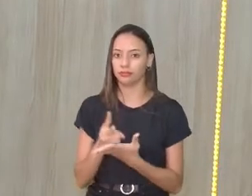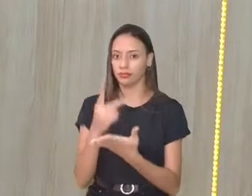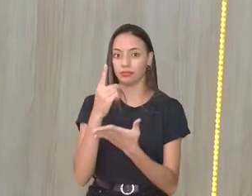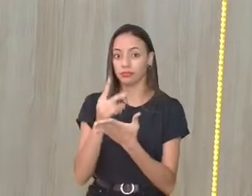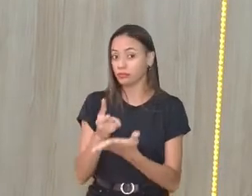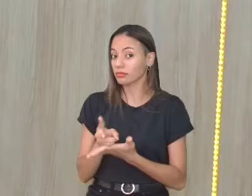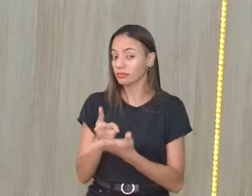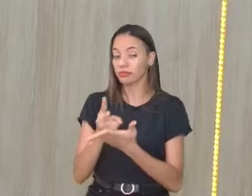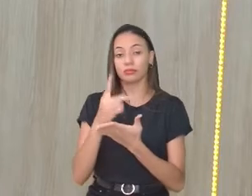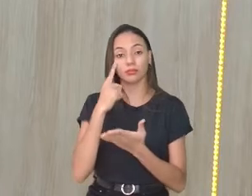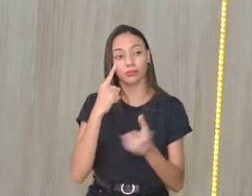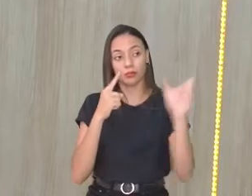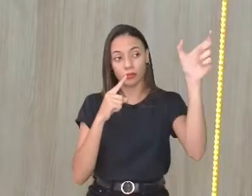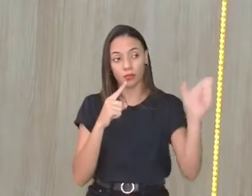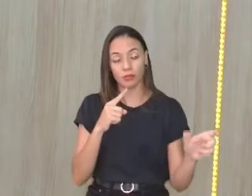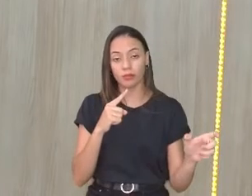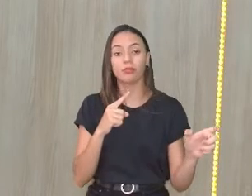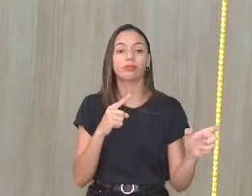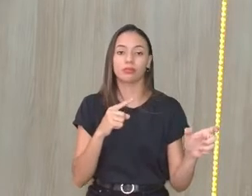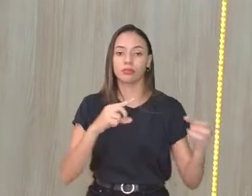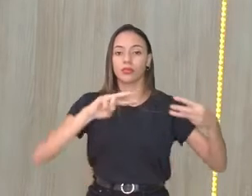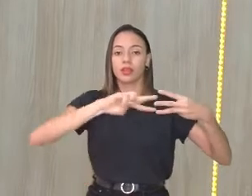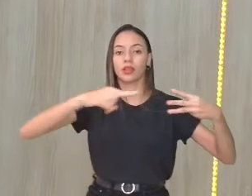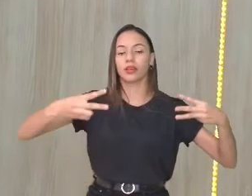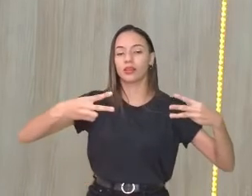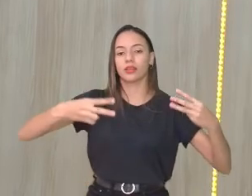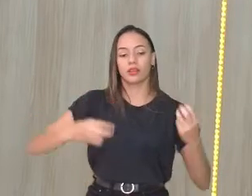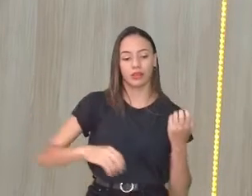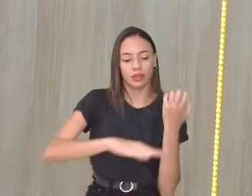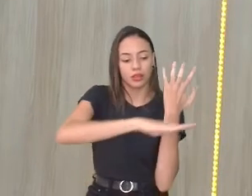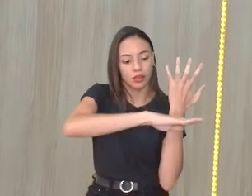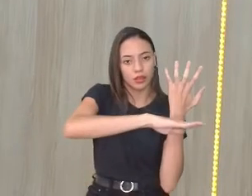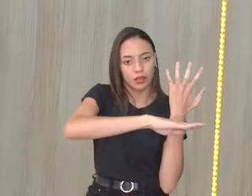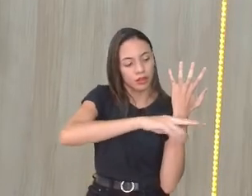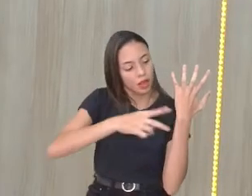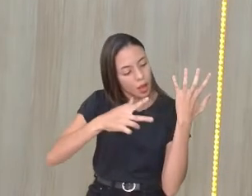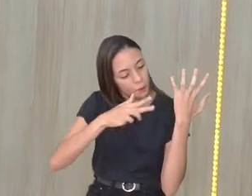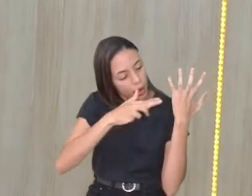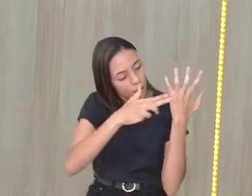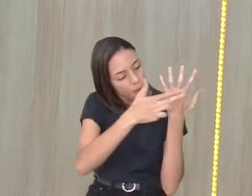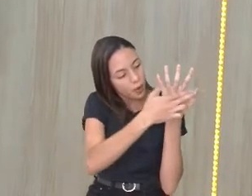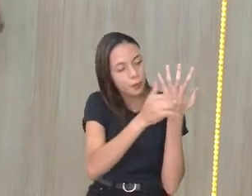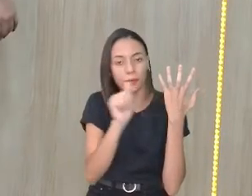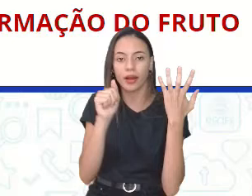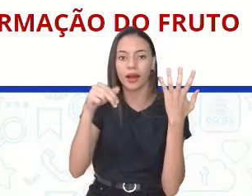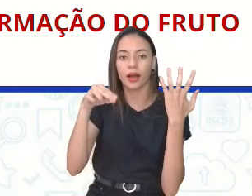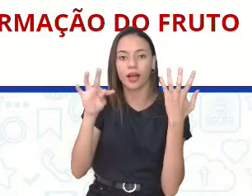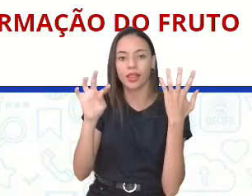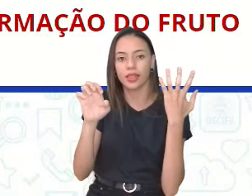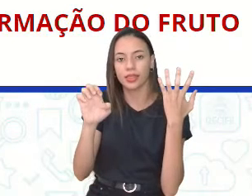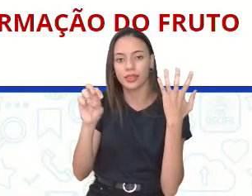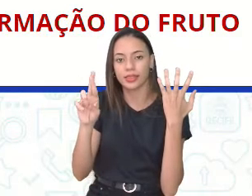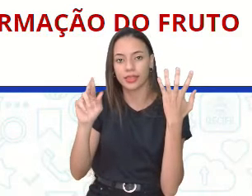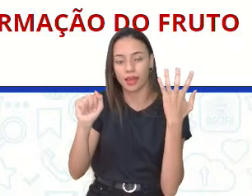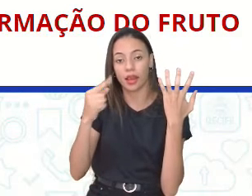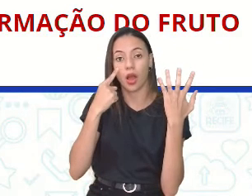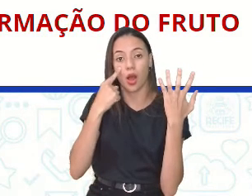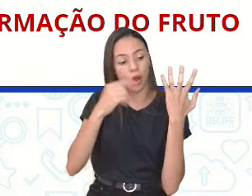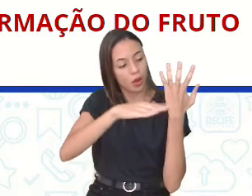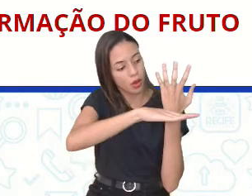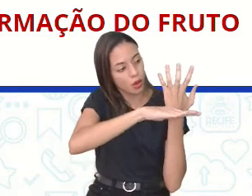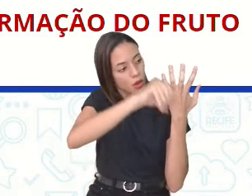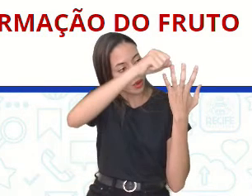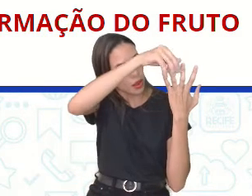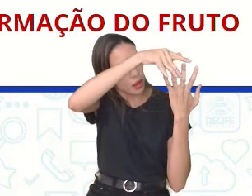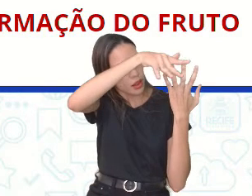aqui, Mendel cortou as anteras, né? Todo esperto. E aí, ó, o pólen de outra planta foi